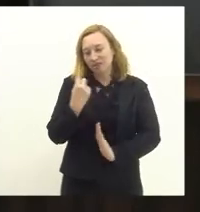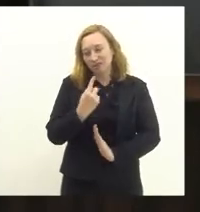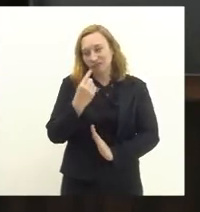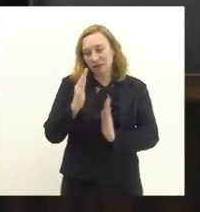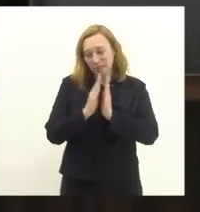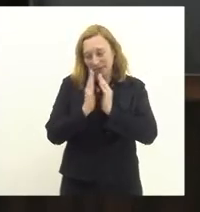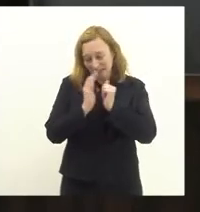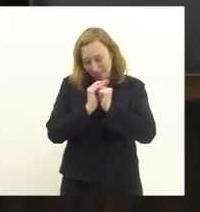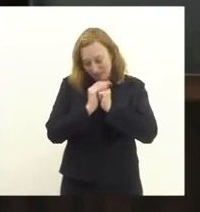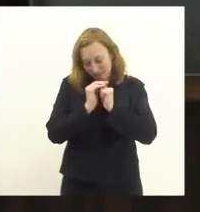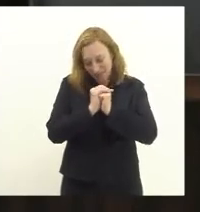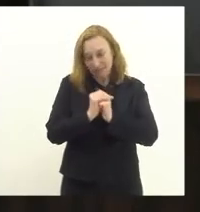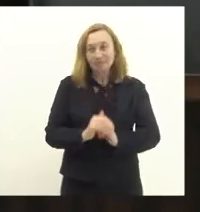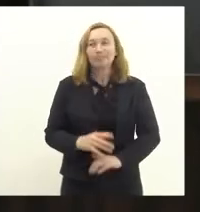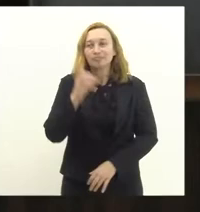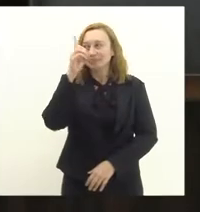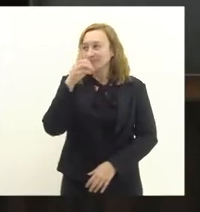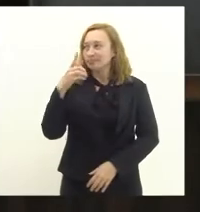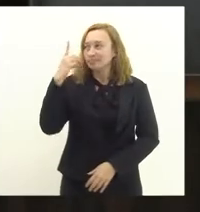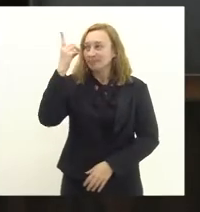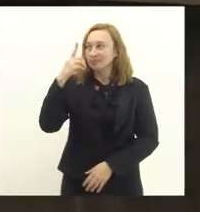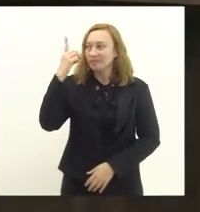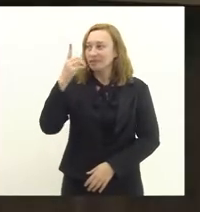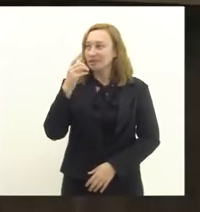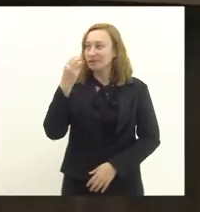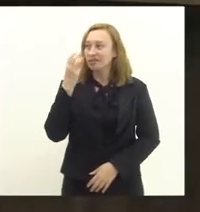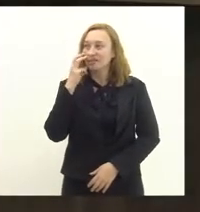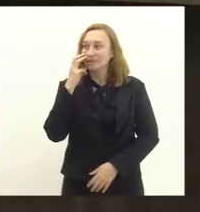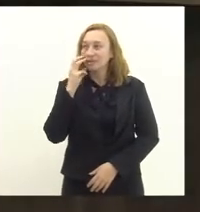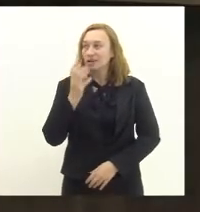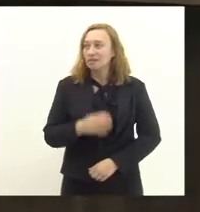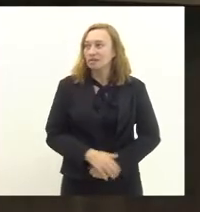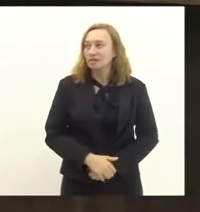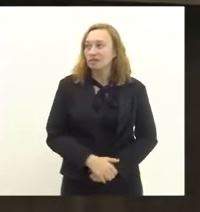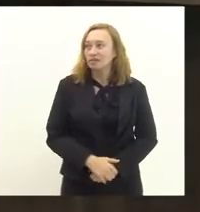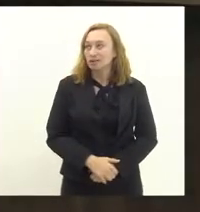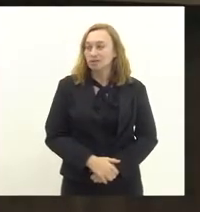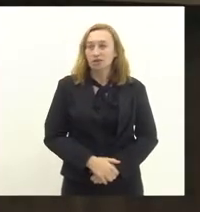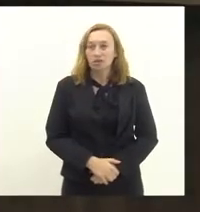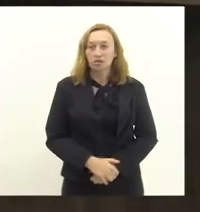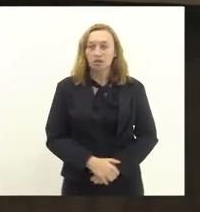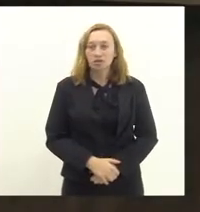Pai do Céu abençoa. Deputado Valdec. Presidente André Siciliano, tem